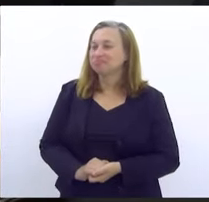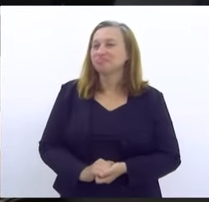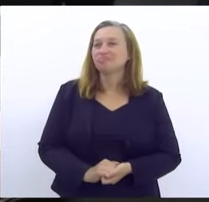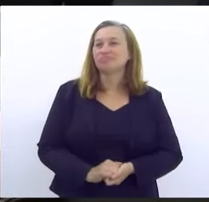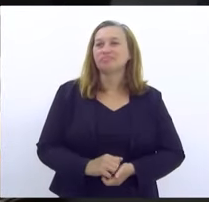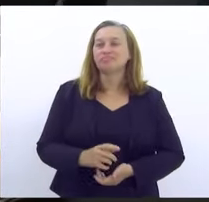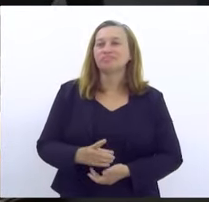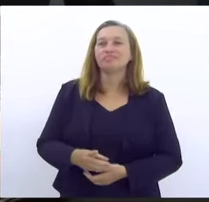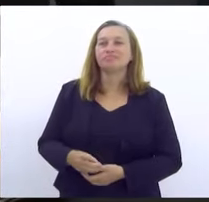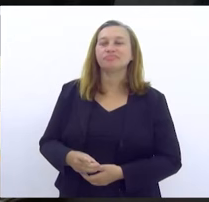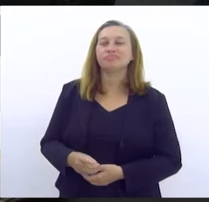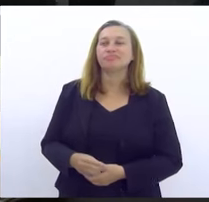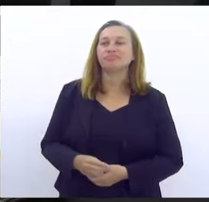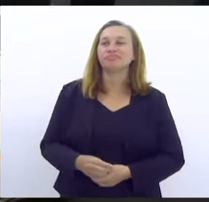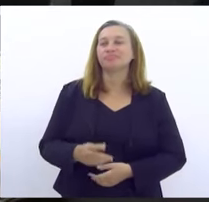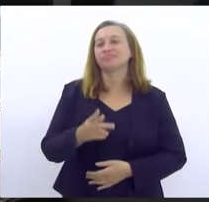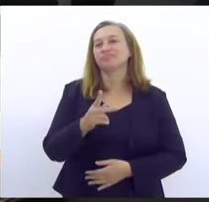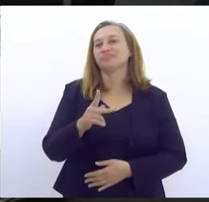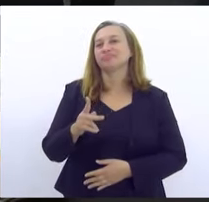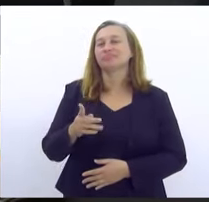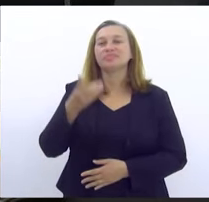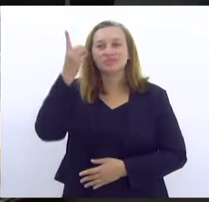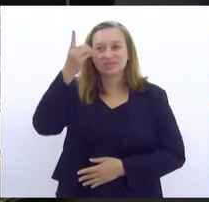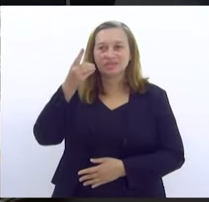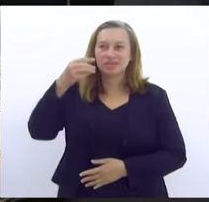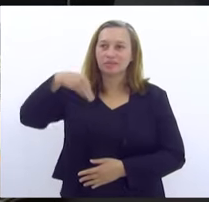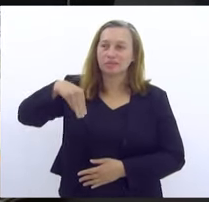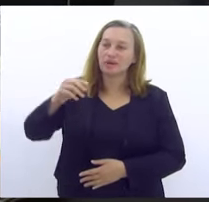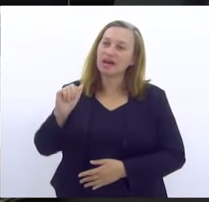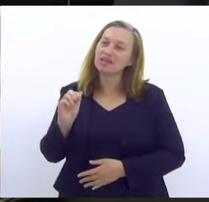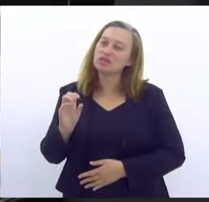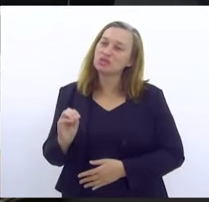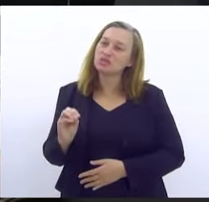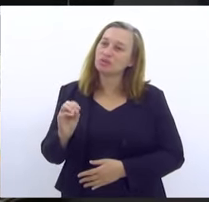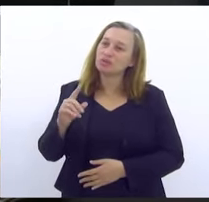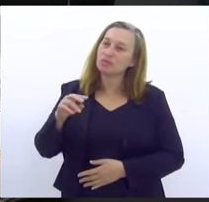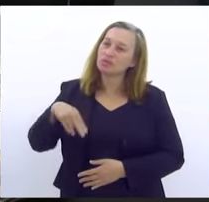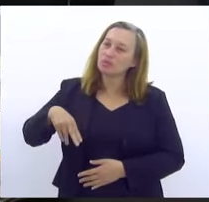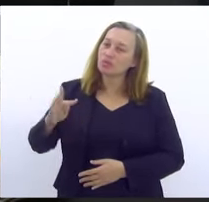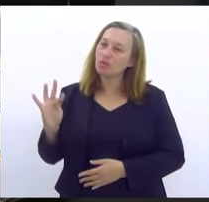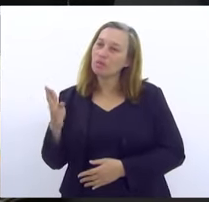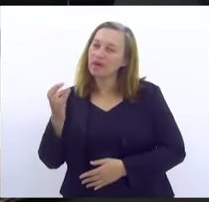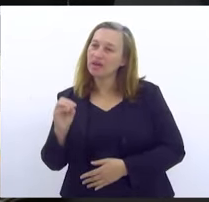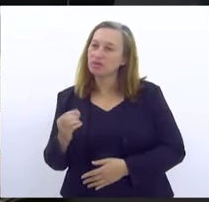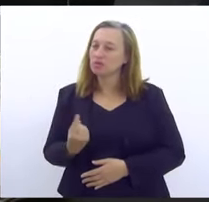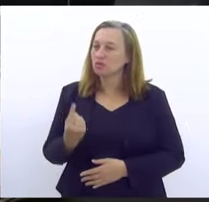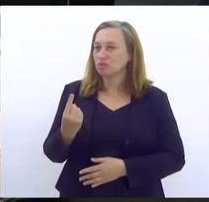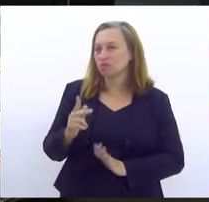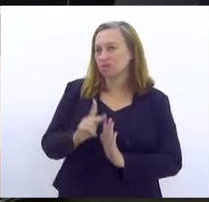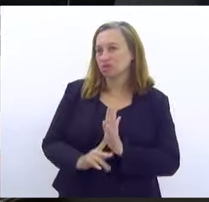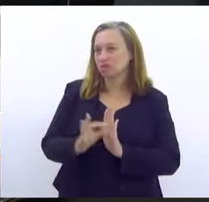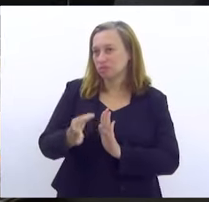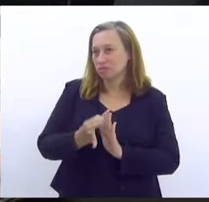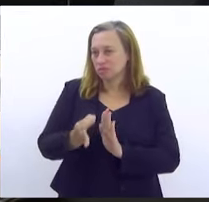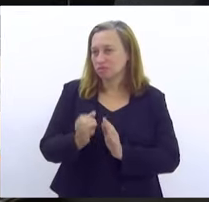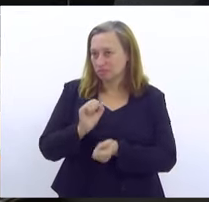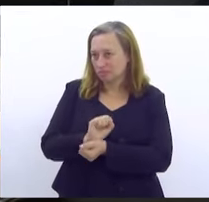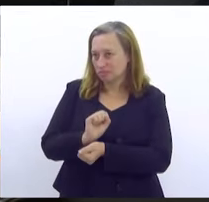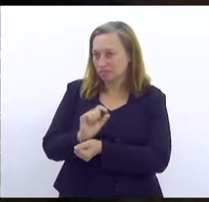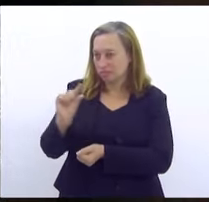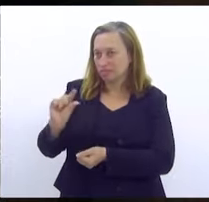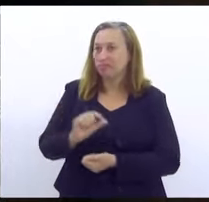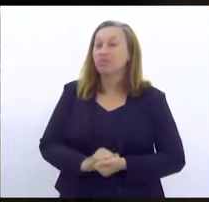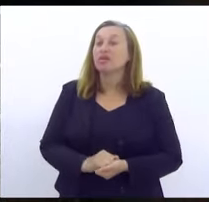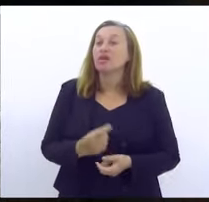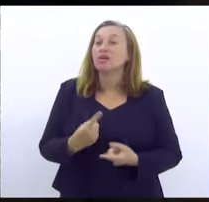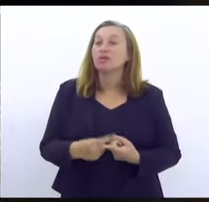Ajô. Deputado ordem. Márcio Galberto, a gente está colhendo o parecer aqui em um projeto, por gentileza. É